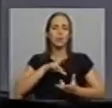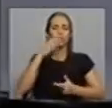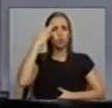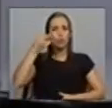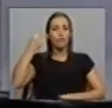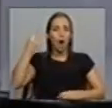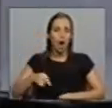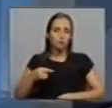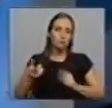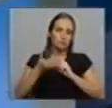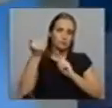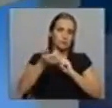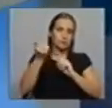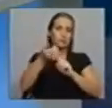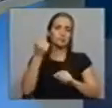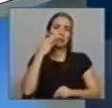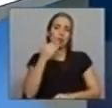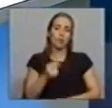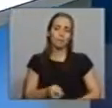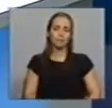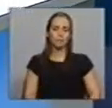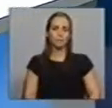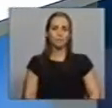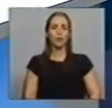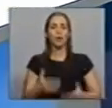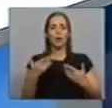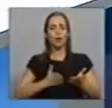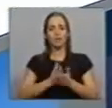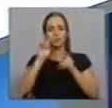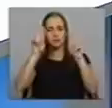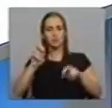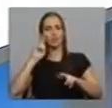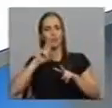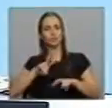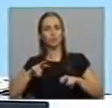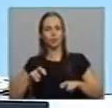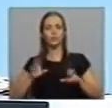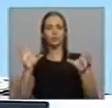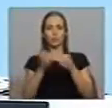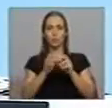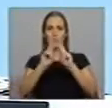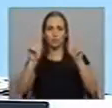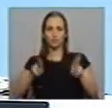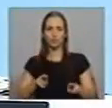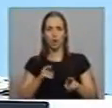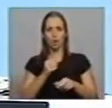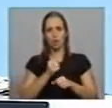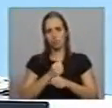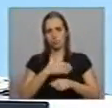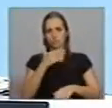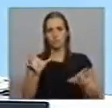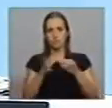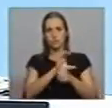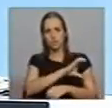9. Seguimos agora com a descobertas de uma equipa internacional de astrónomos